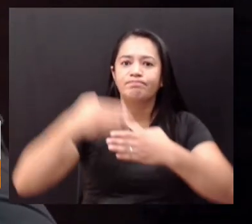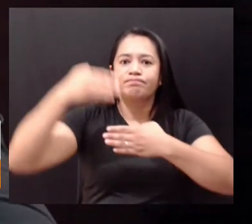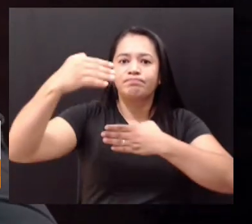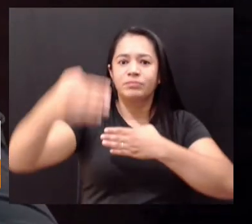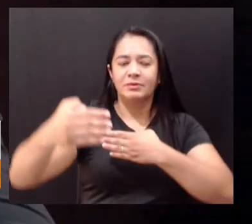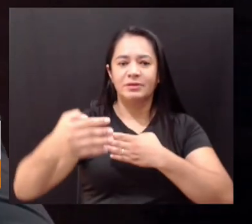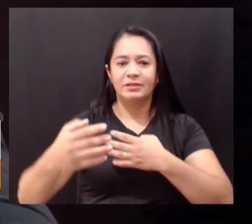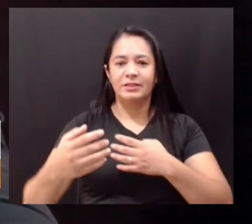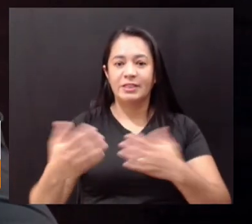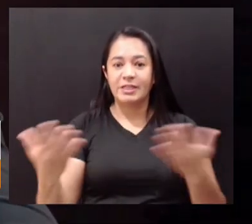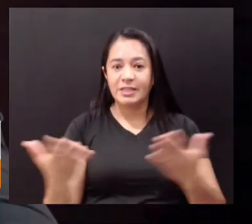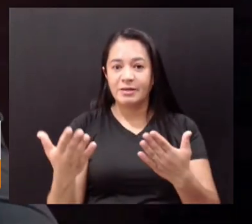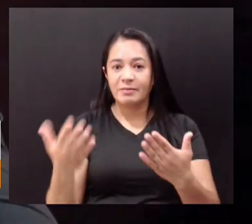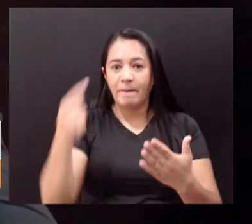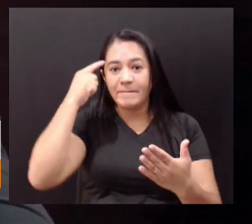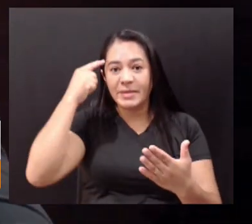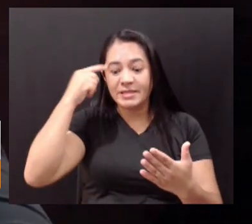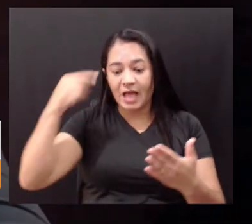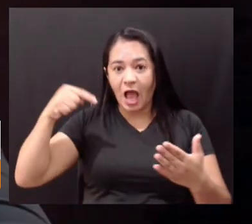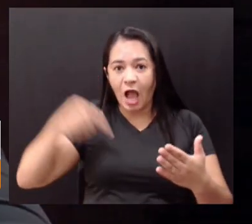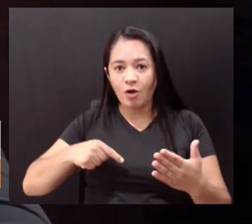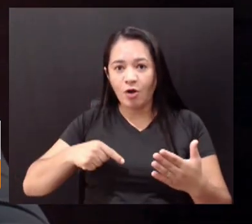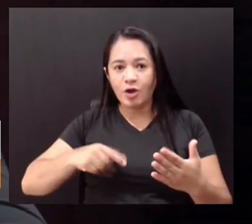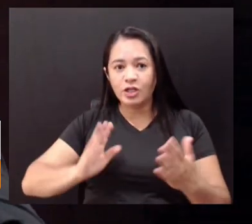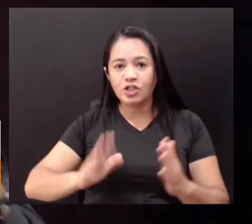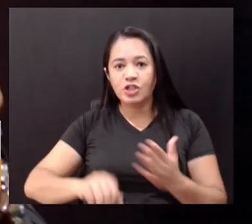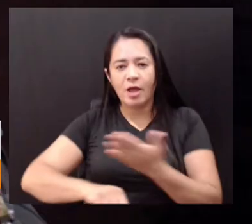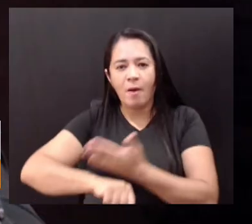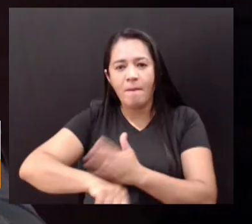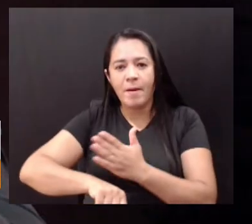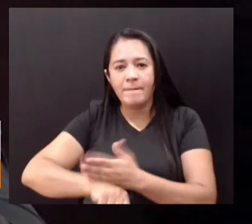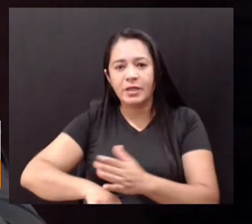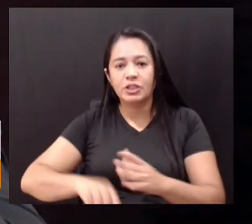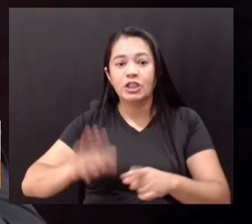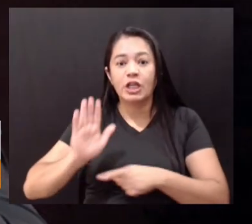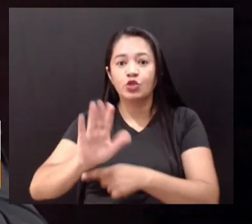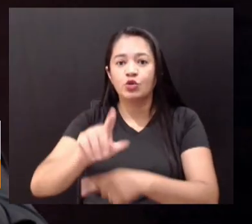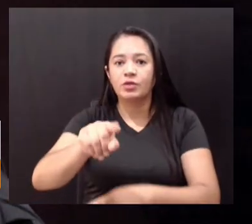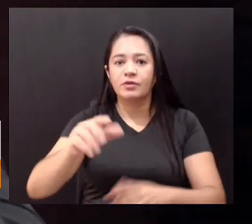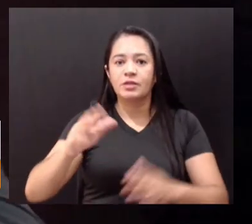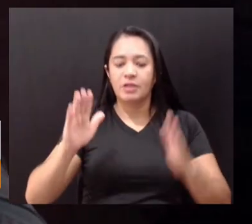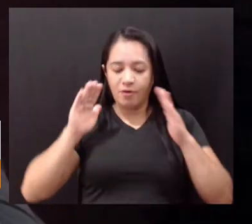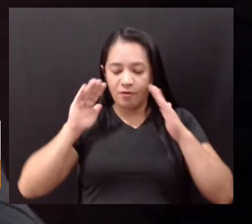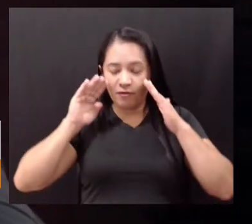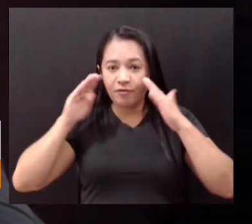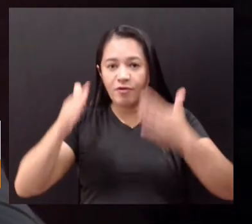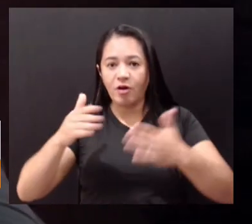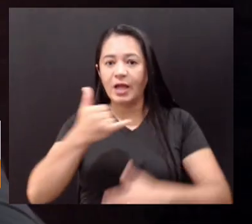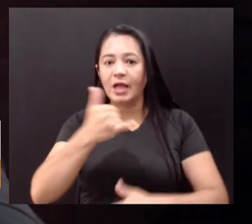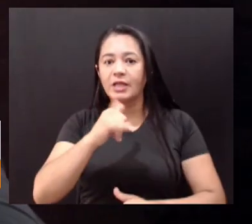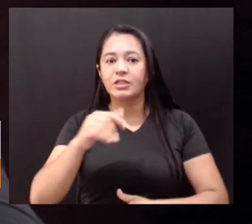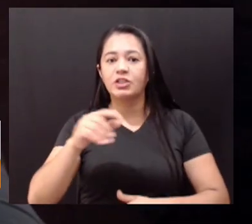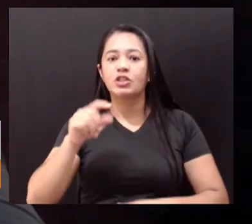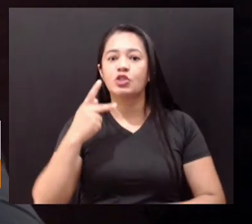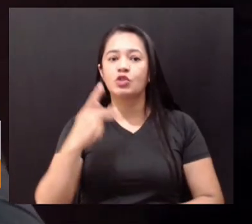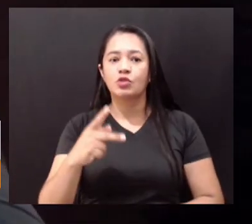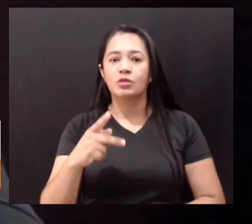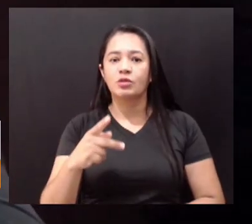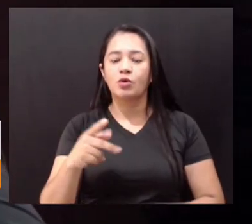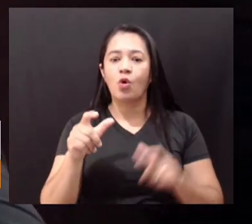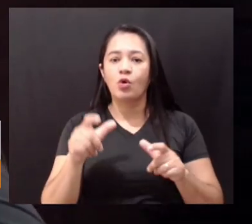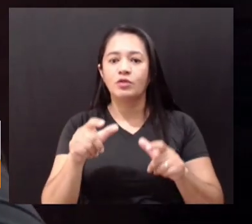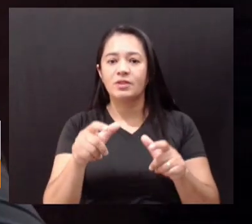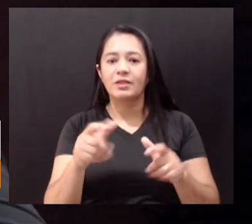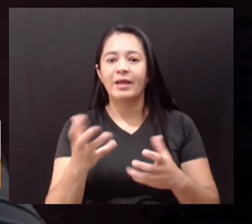presente, é um exercício que vai ajudar para que você possa concentrar o seu foco e a sua energia onde de fato você gostaria de estar. Então a partir